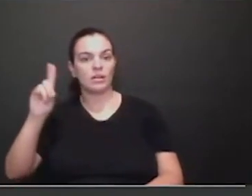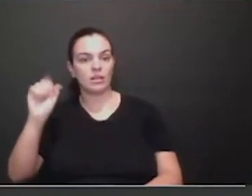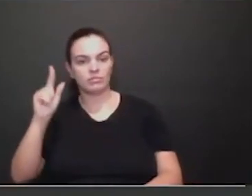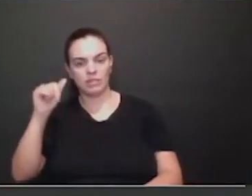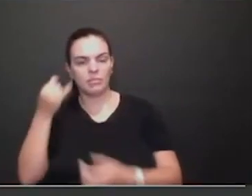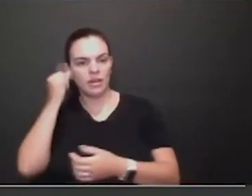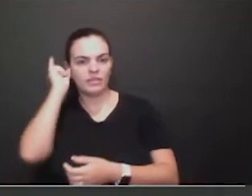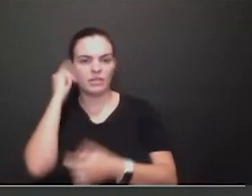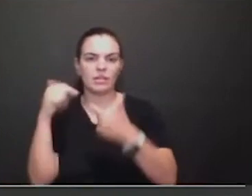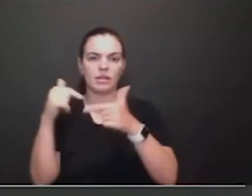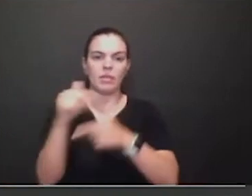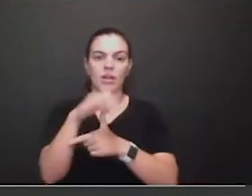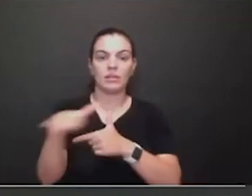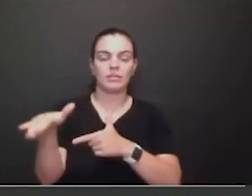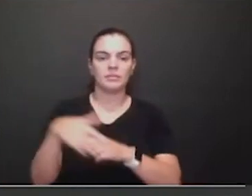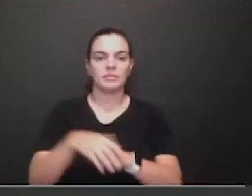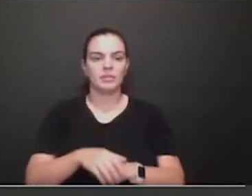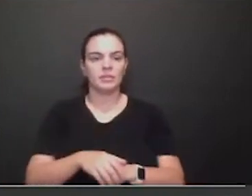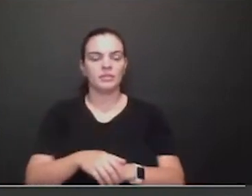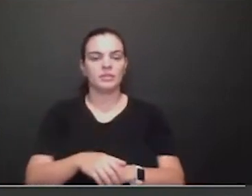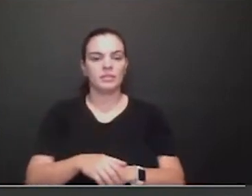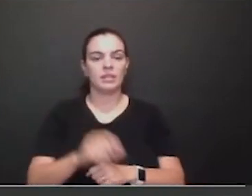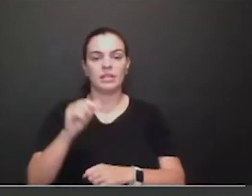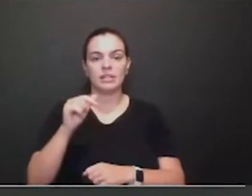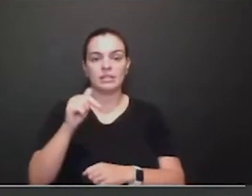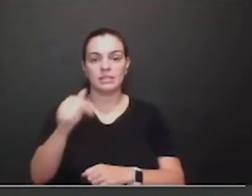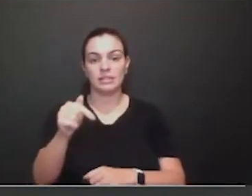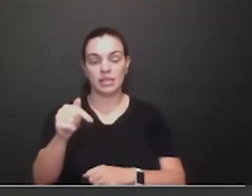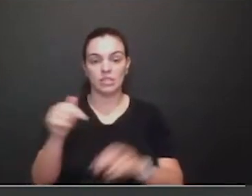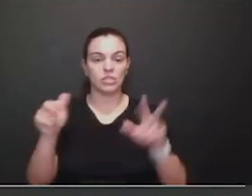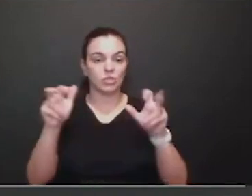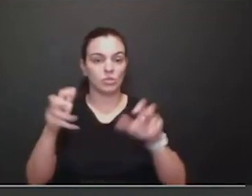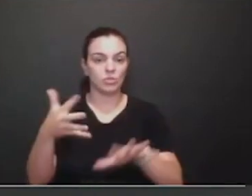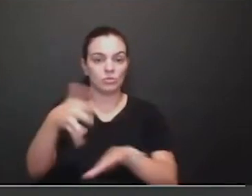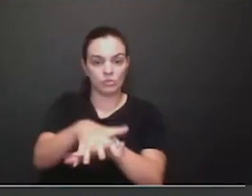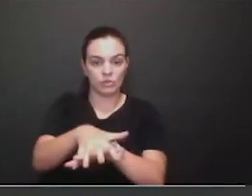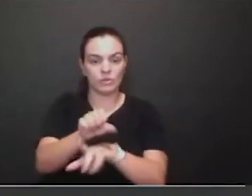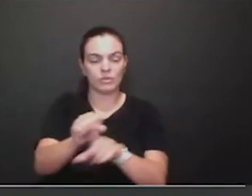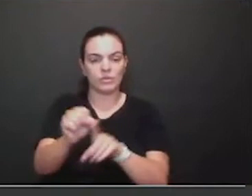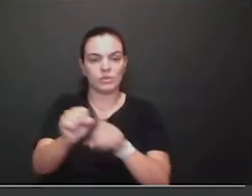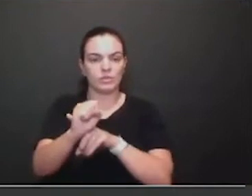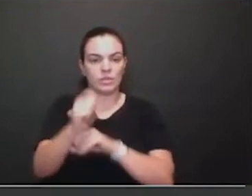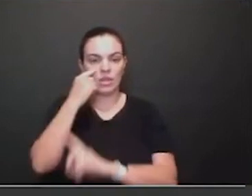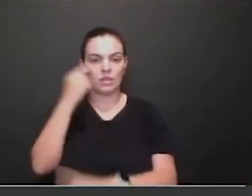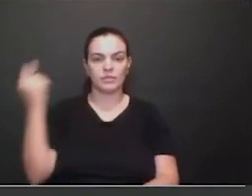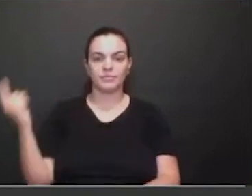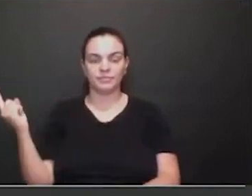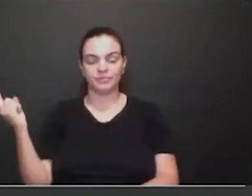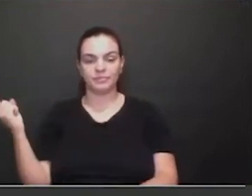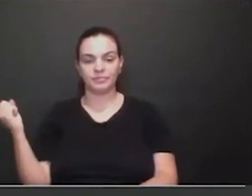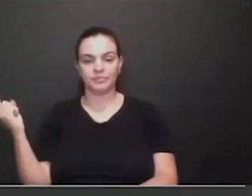não dorme, 7 produtos relacionados à inclusão na sociedade. Então, a gente tem ali também